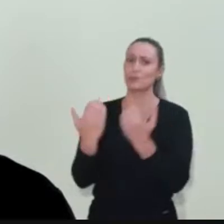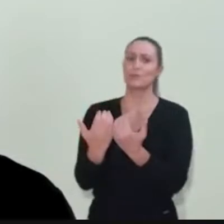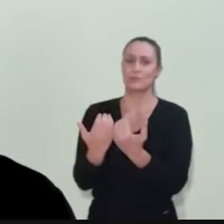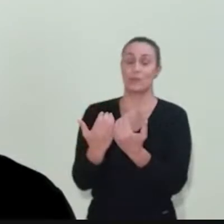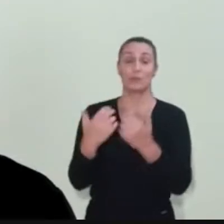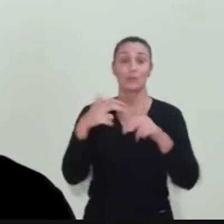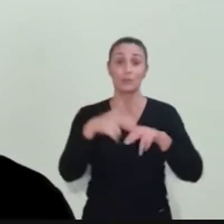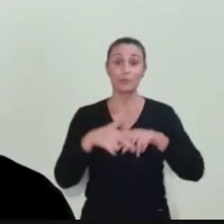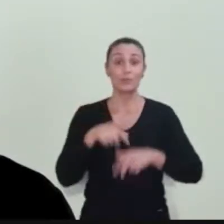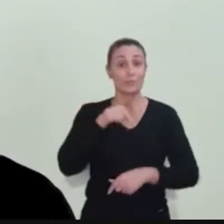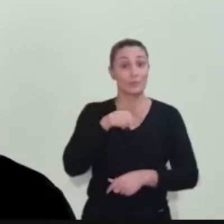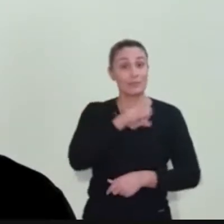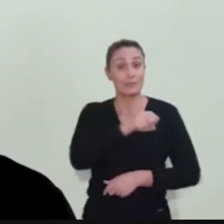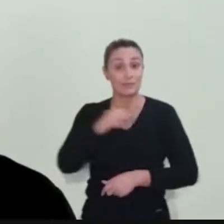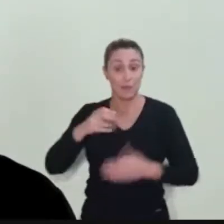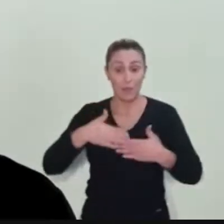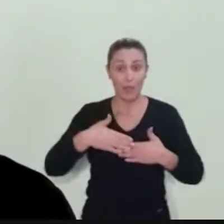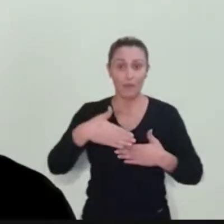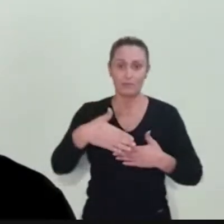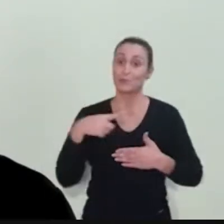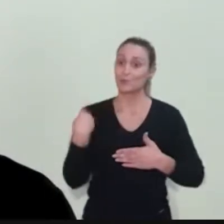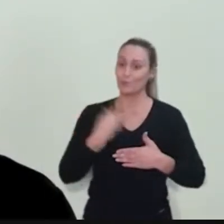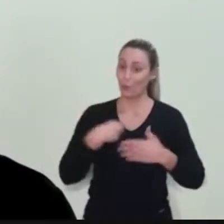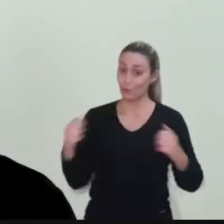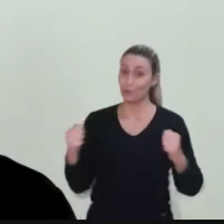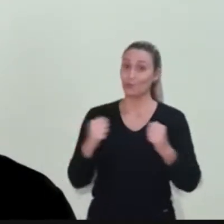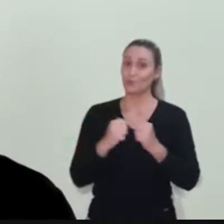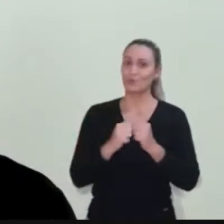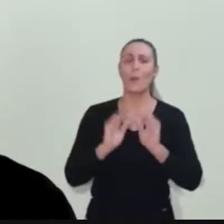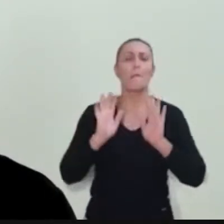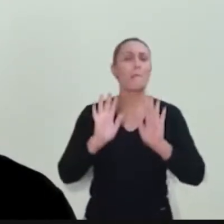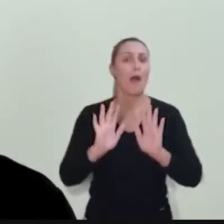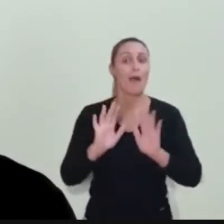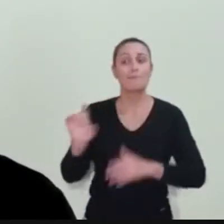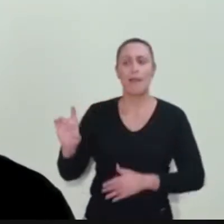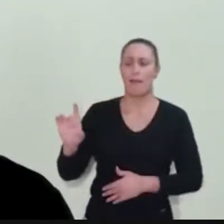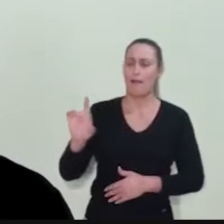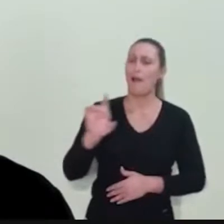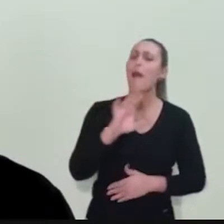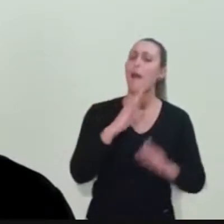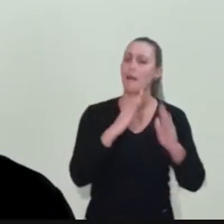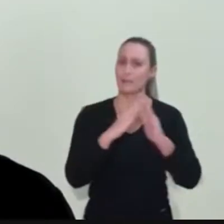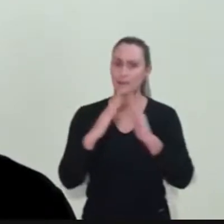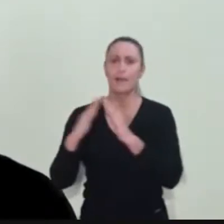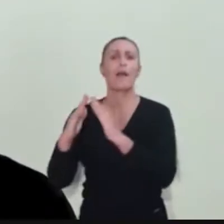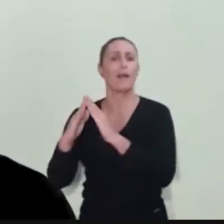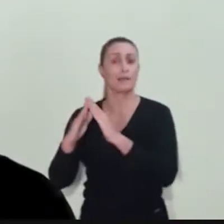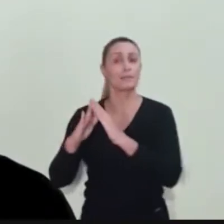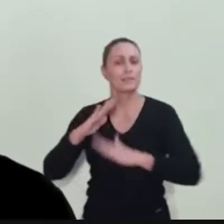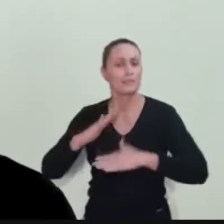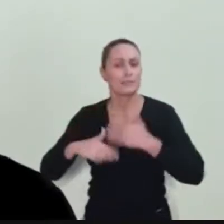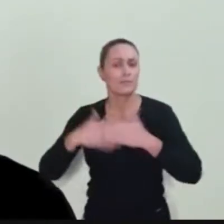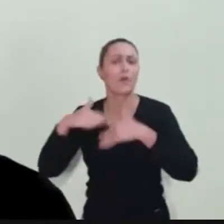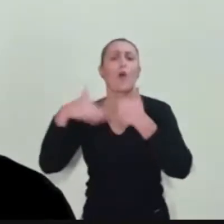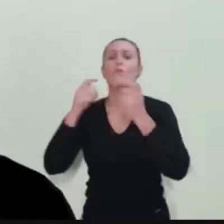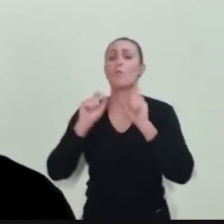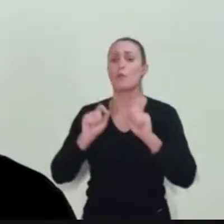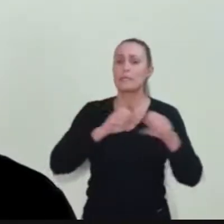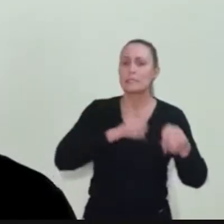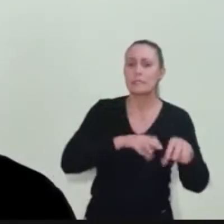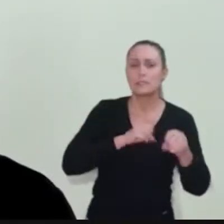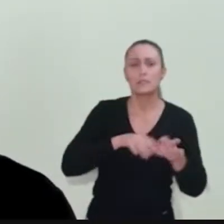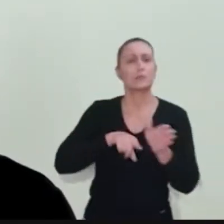comunidade. Por isso, neste semestre, estaremos juntos, mas cada um na sua casa,